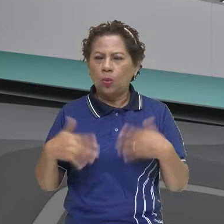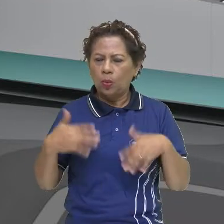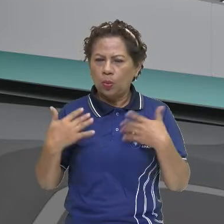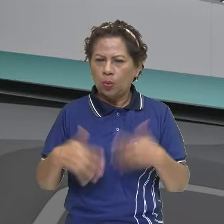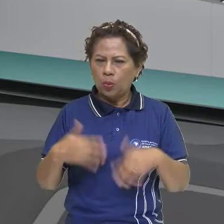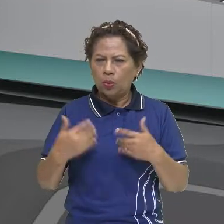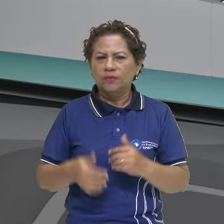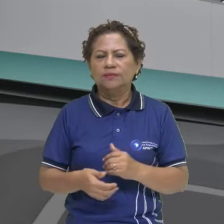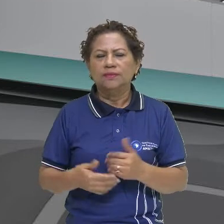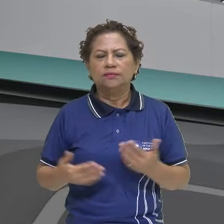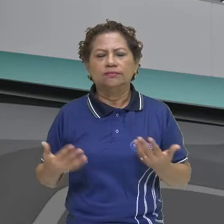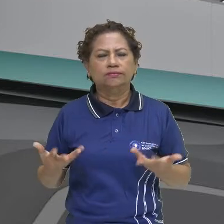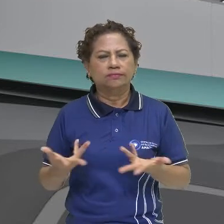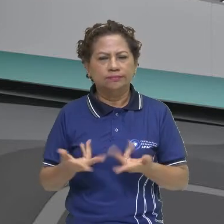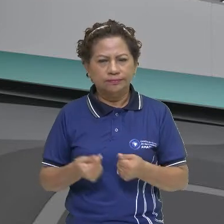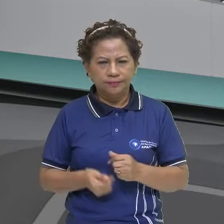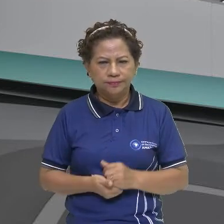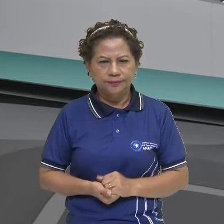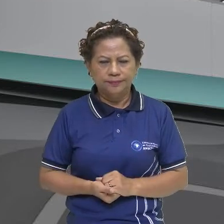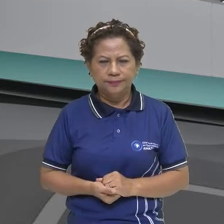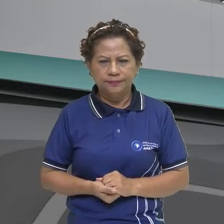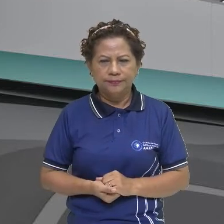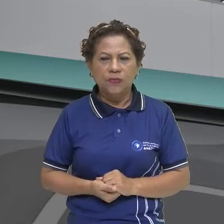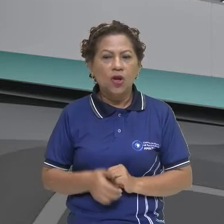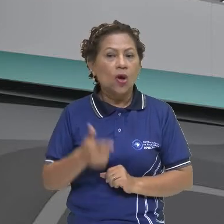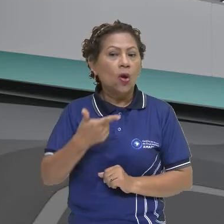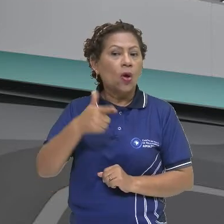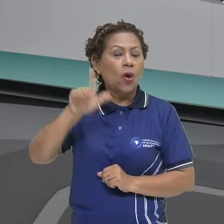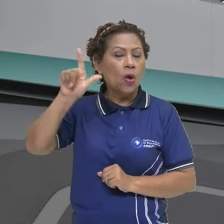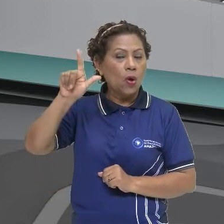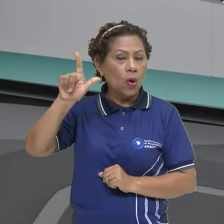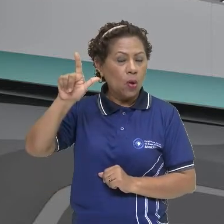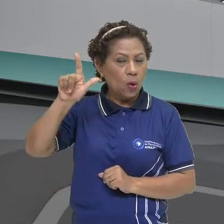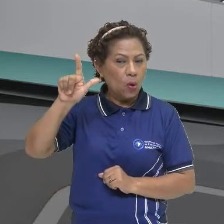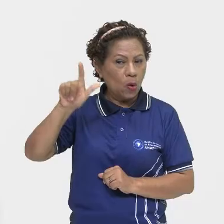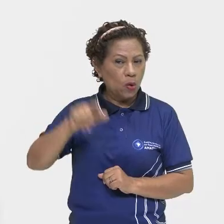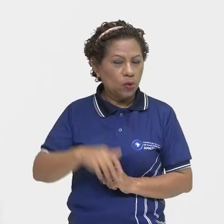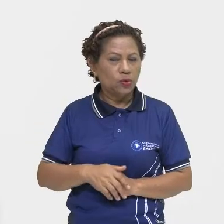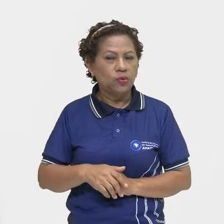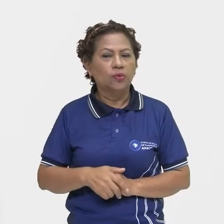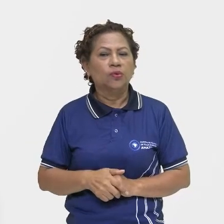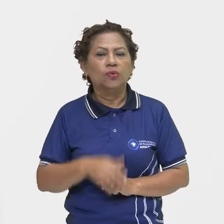muito grandes. Outro artista brasileiro que nós temos é o Crânio,